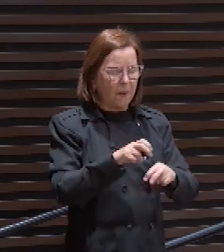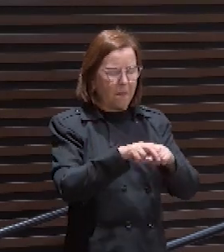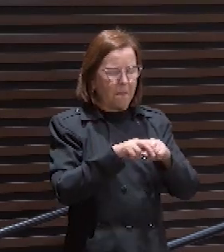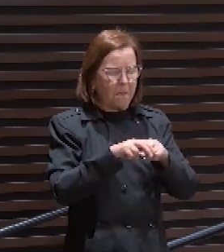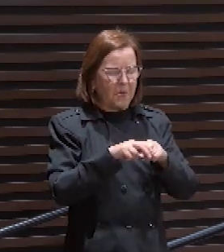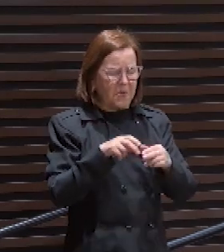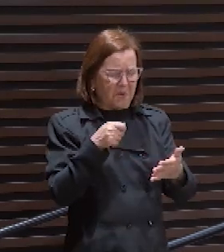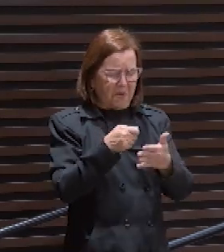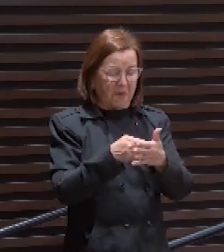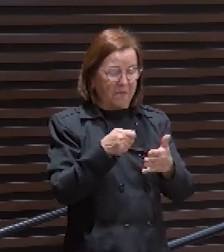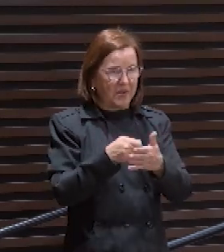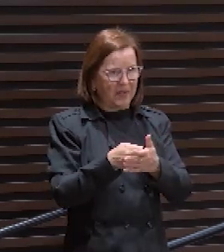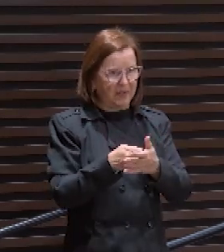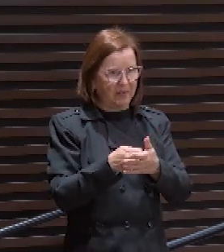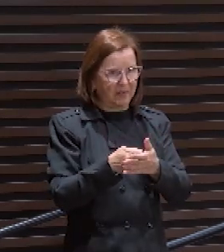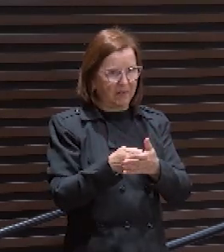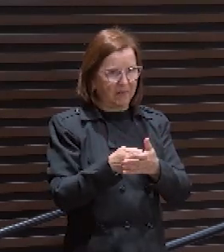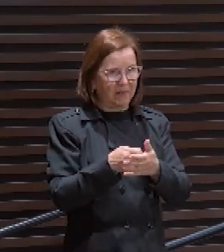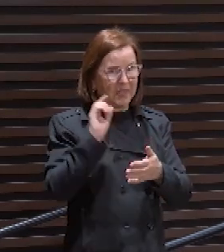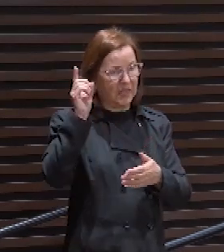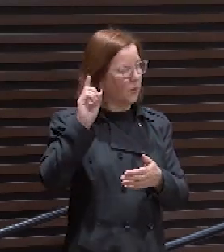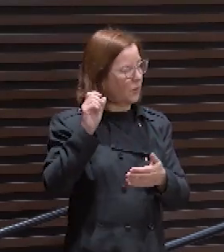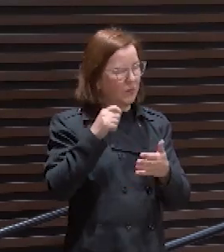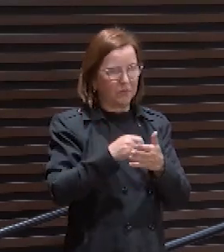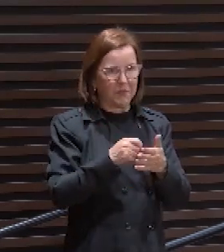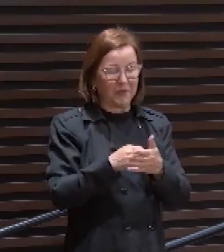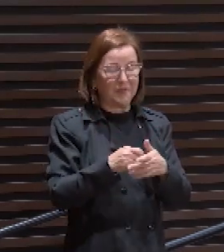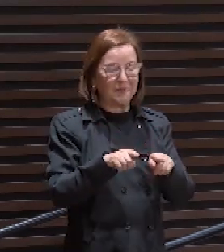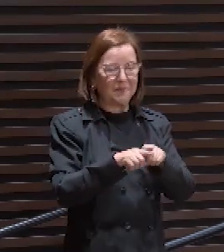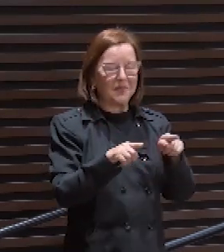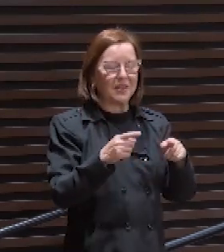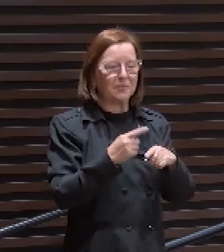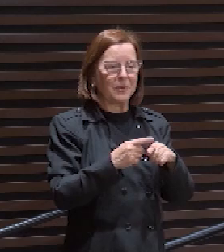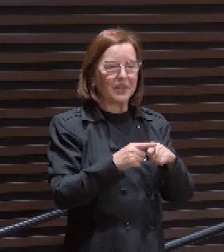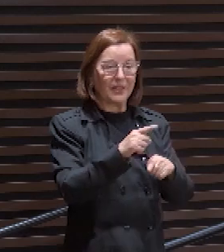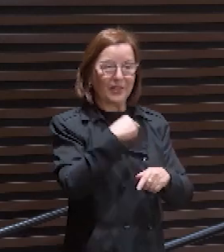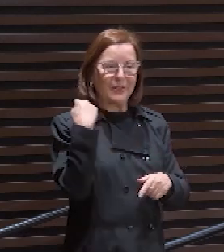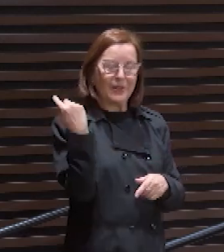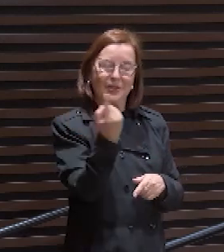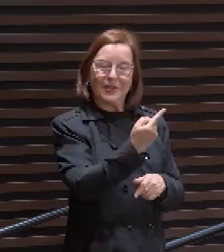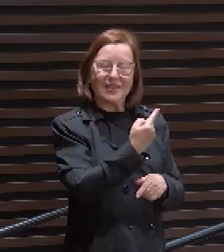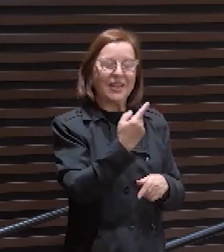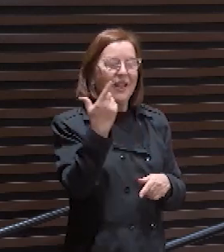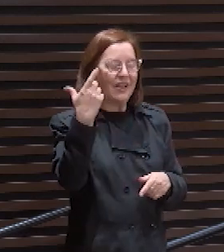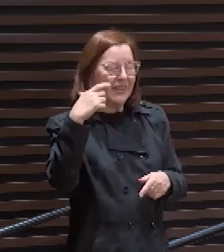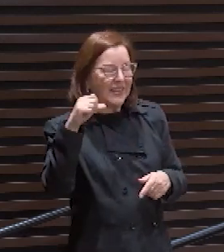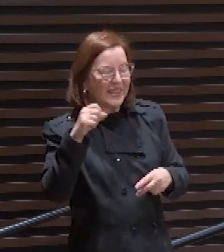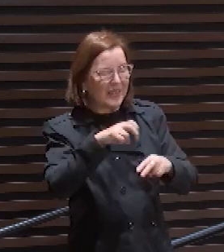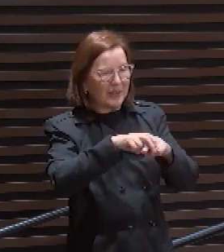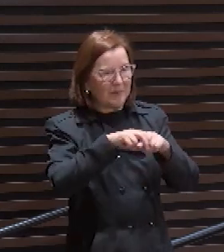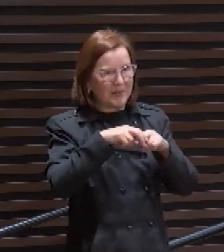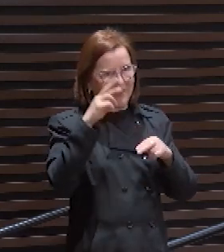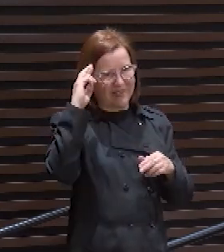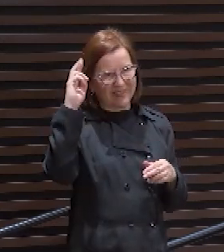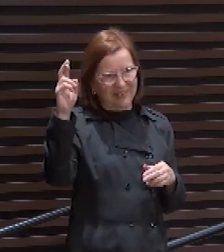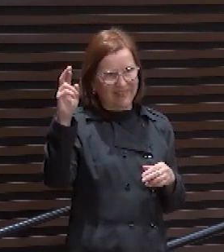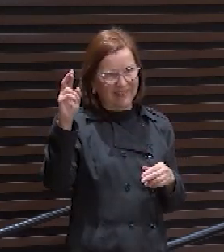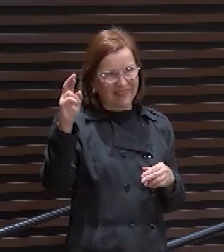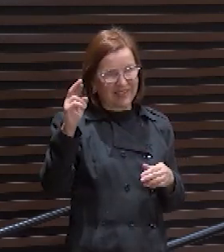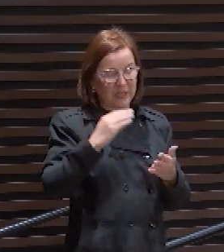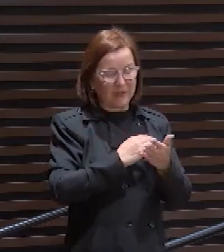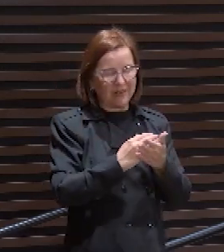nos obriga, mas é porque quando fomos conquistados por Ele, passamos a amá-lo. E o nosso coração deseja